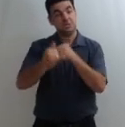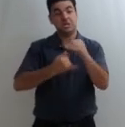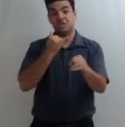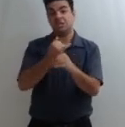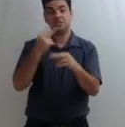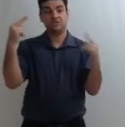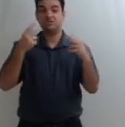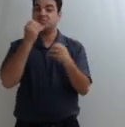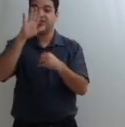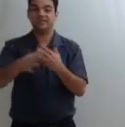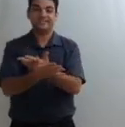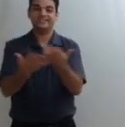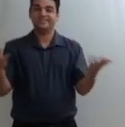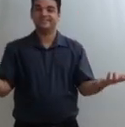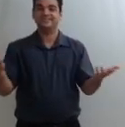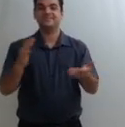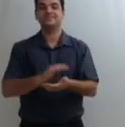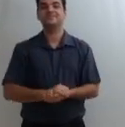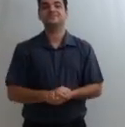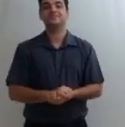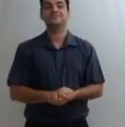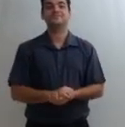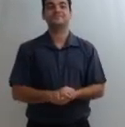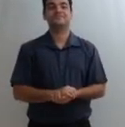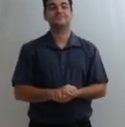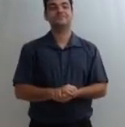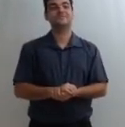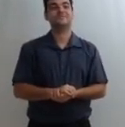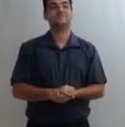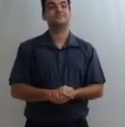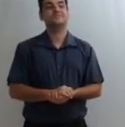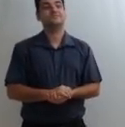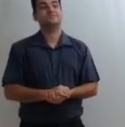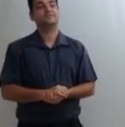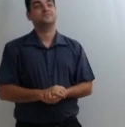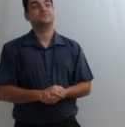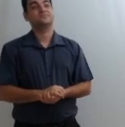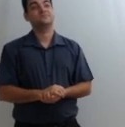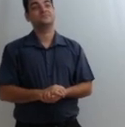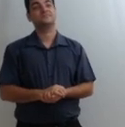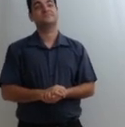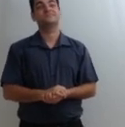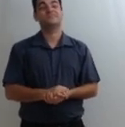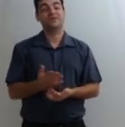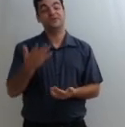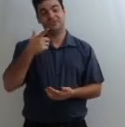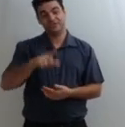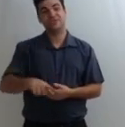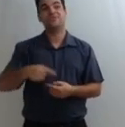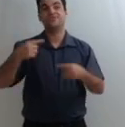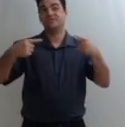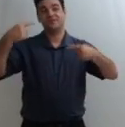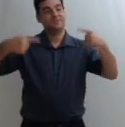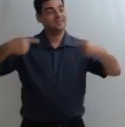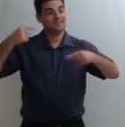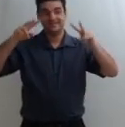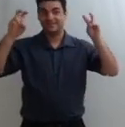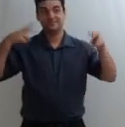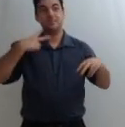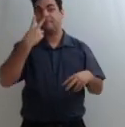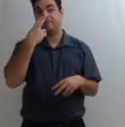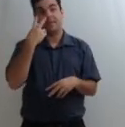tarde. Senhores ministros, mais uma vez vamos, nessa sexta turma, debater uma